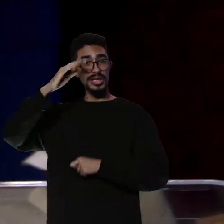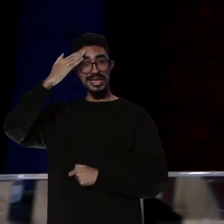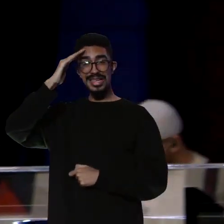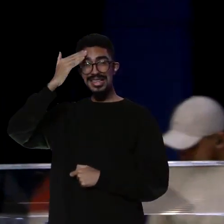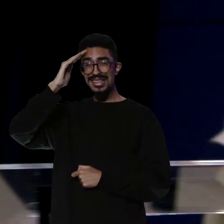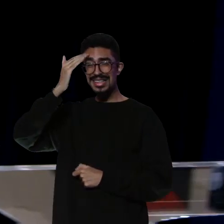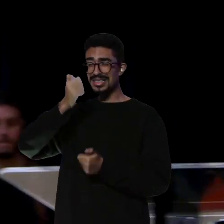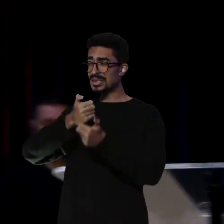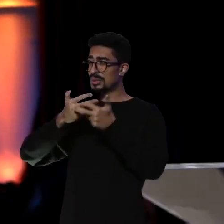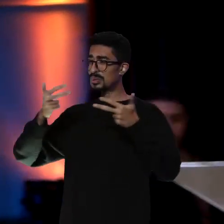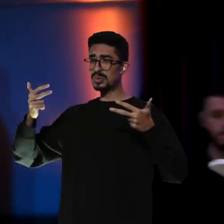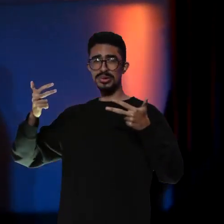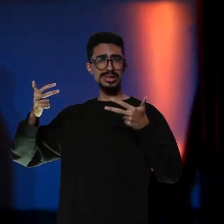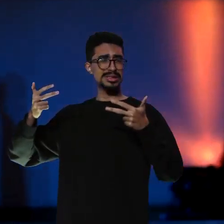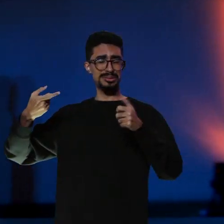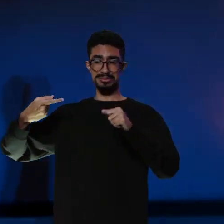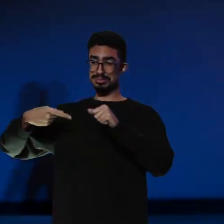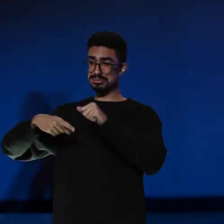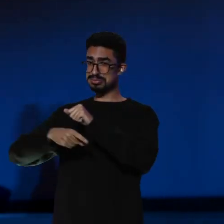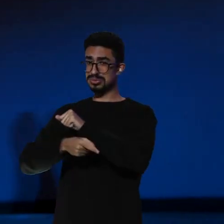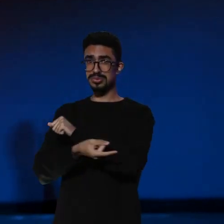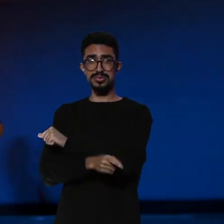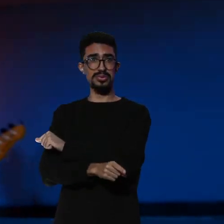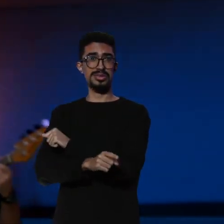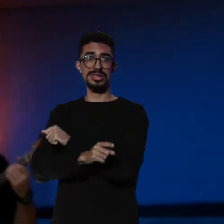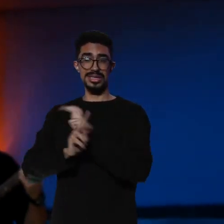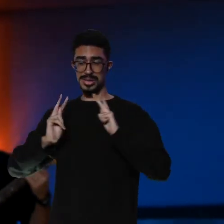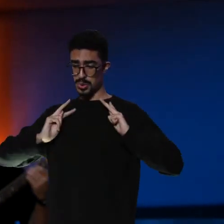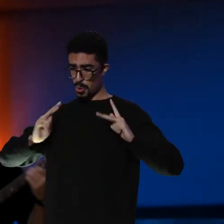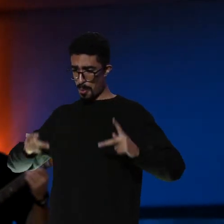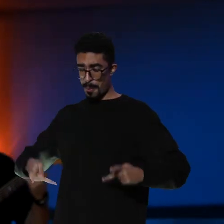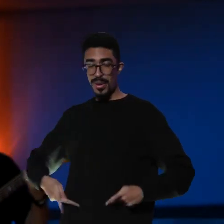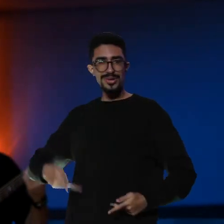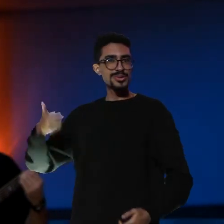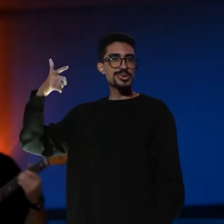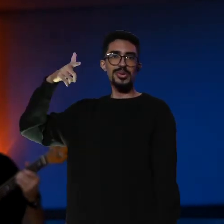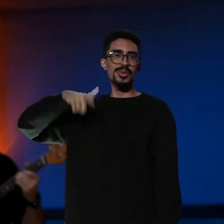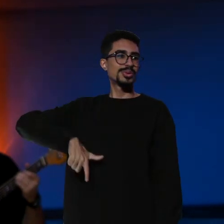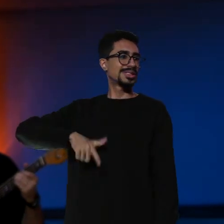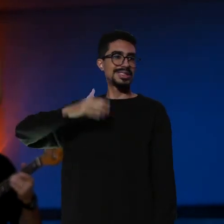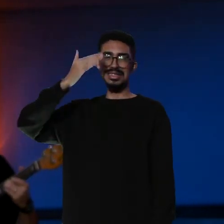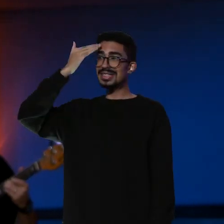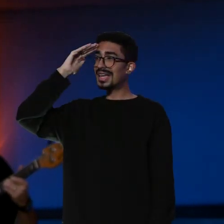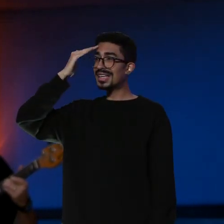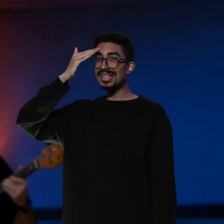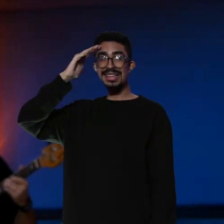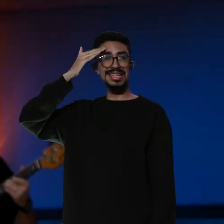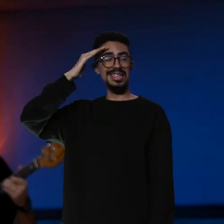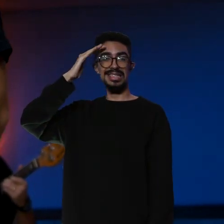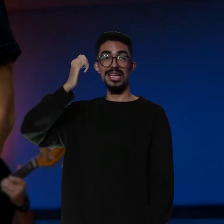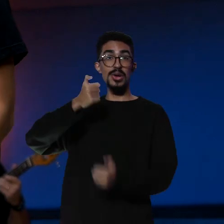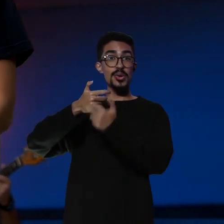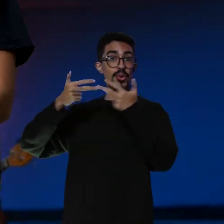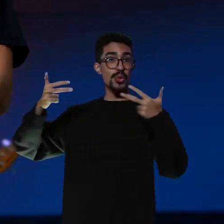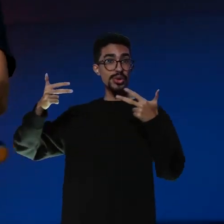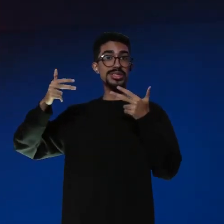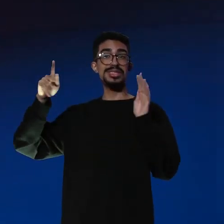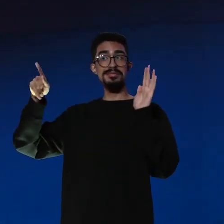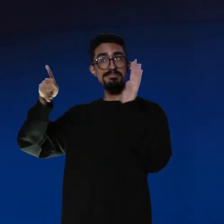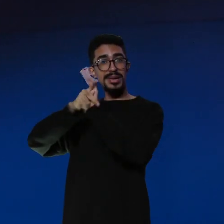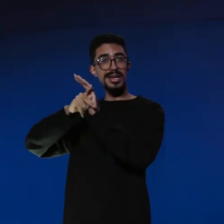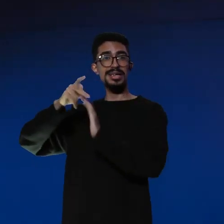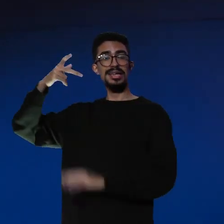podem ser vistas simplesmente aos olhos humanos, temos entendimento de coisas espirituais que as pessoas não conseguem enxergar, e damos